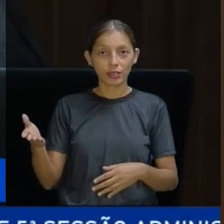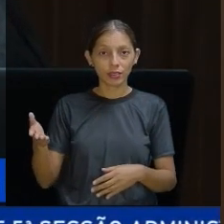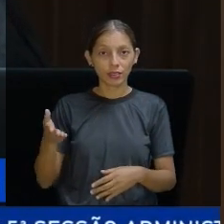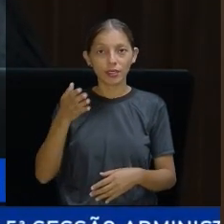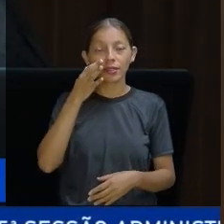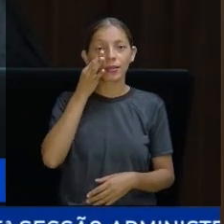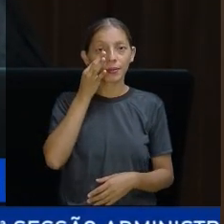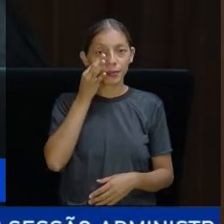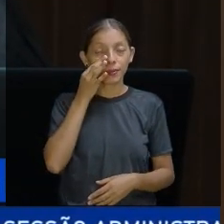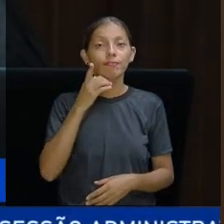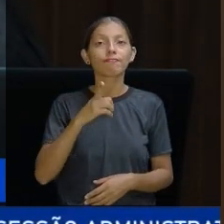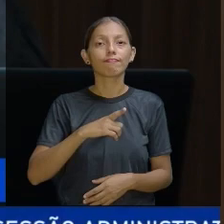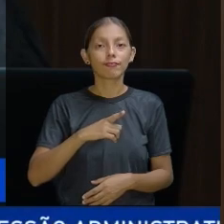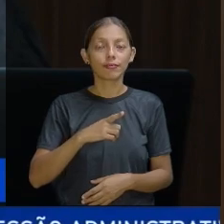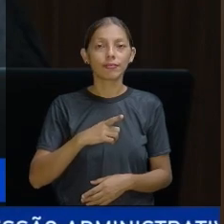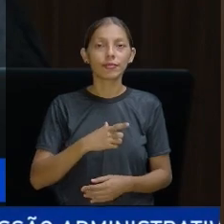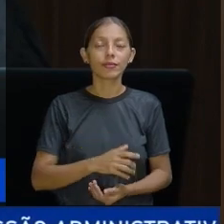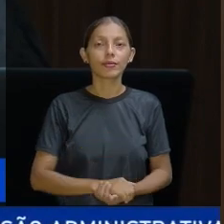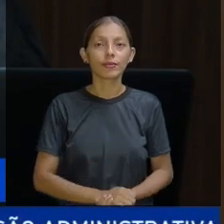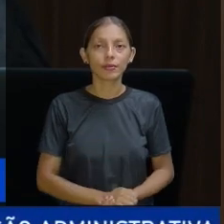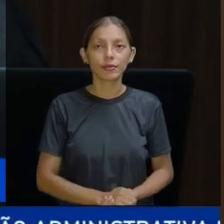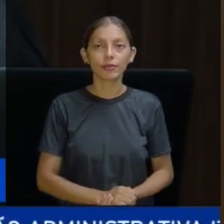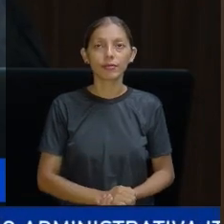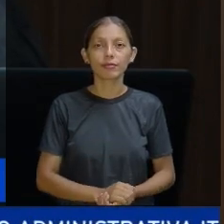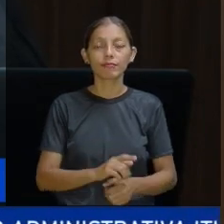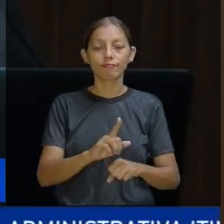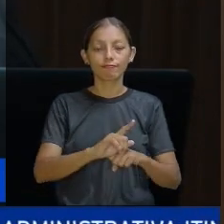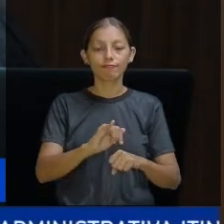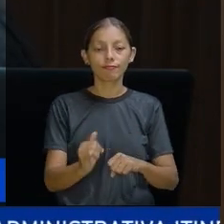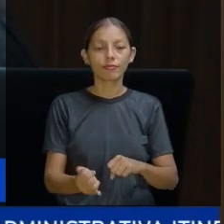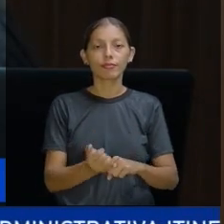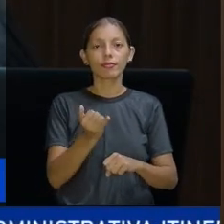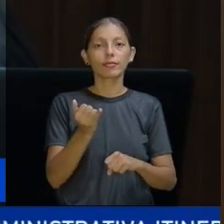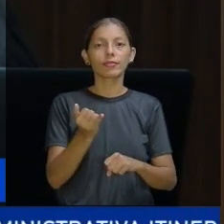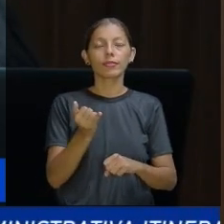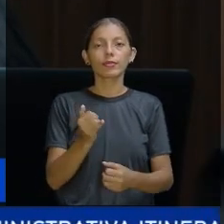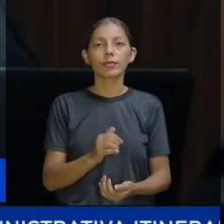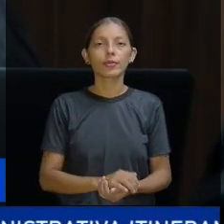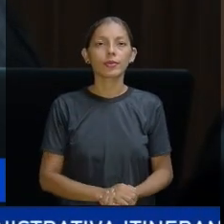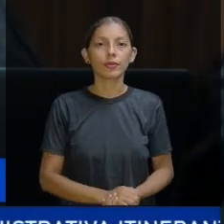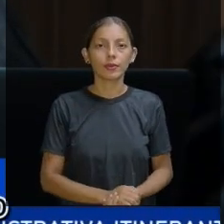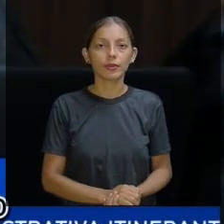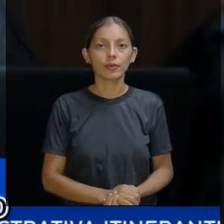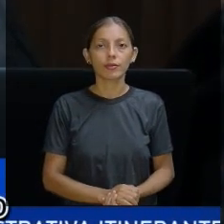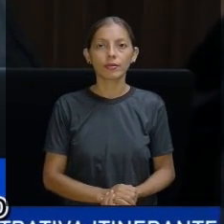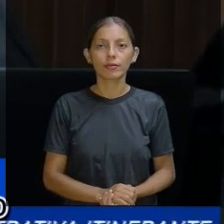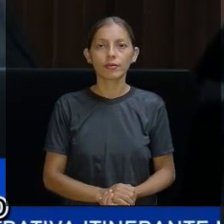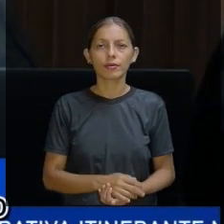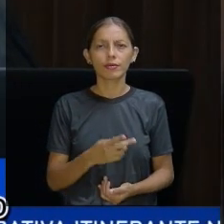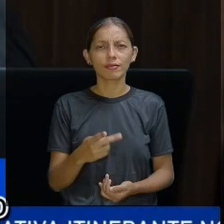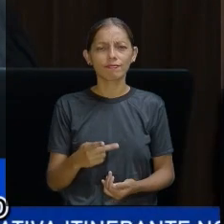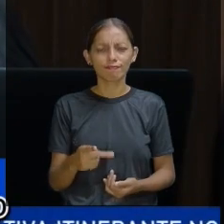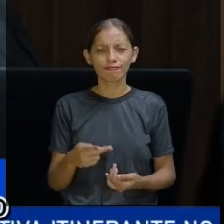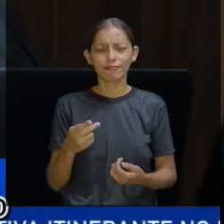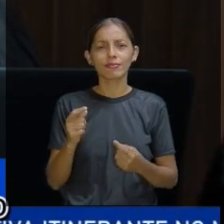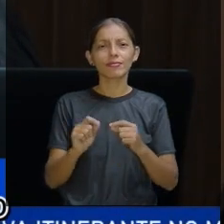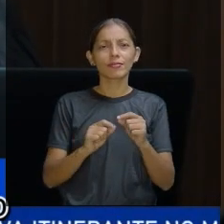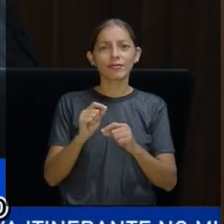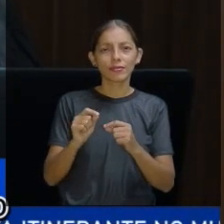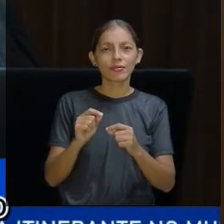Em Laranjal do Jari, nessa sessão que é uma sessão histórica, dentro dessa linha, senhor presidente, que Vossa Excelência